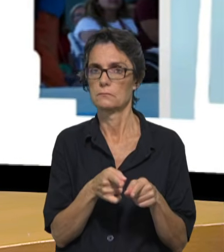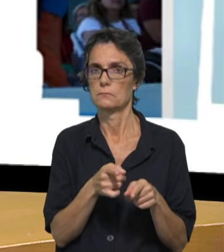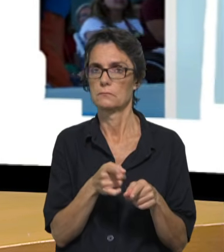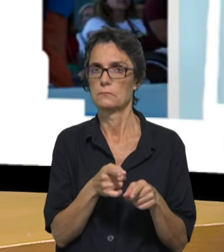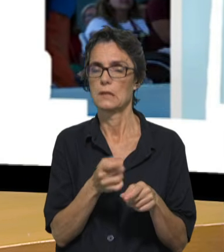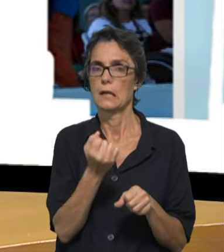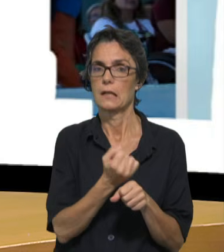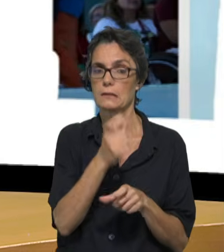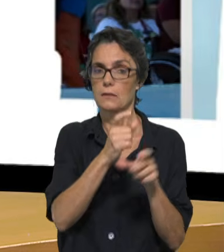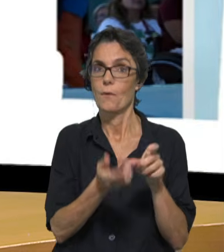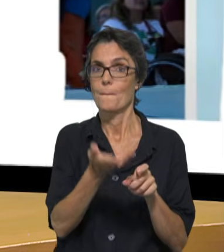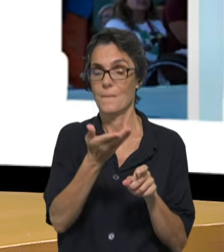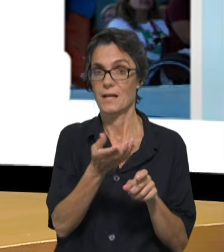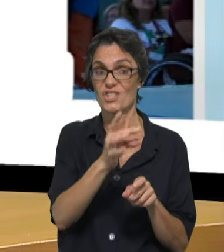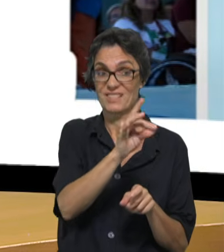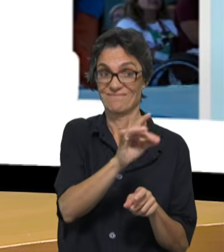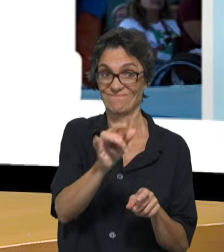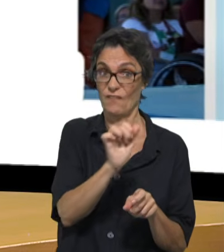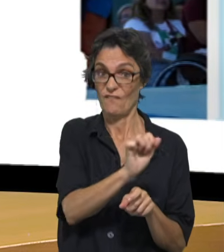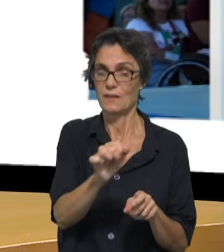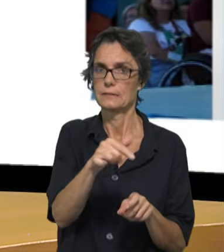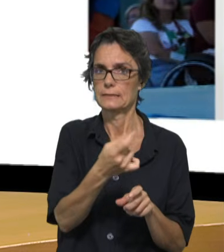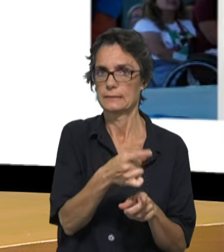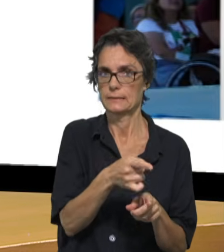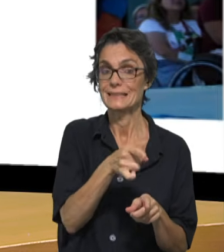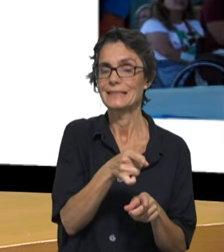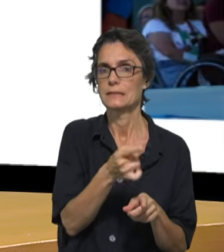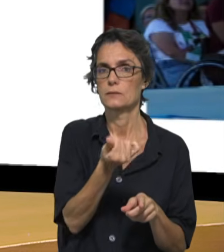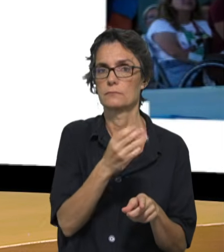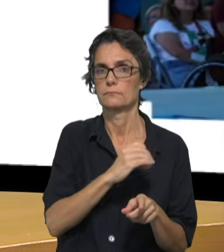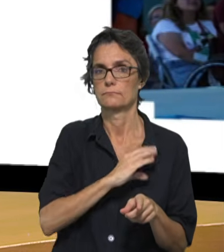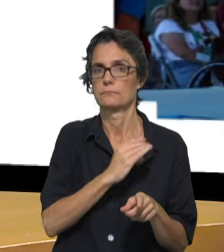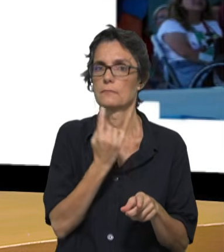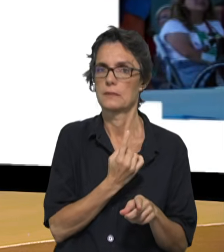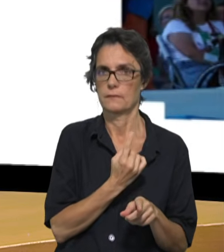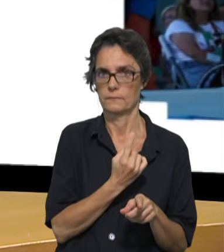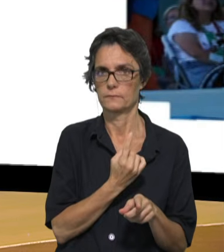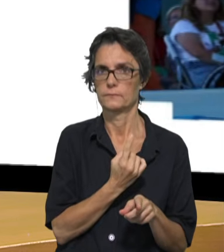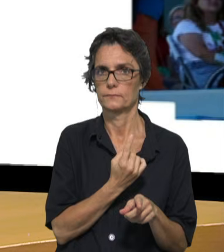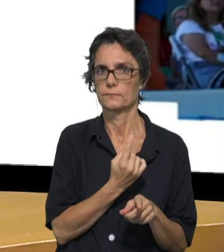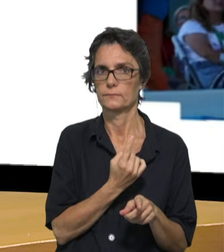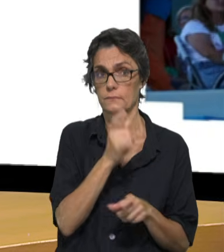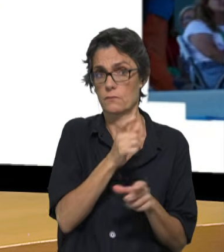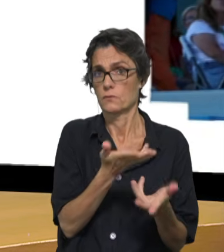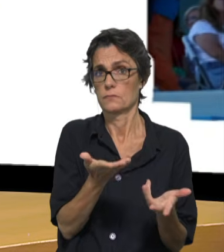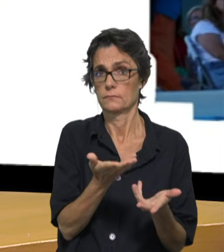mais trabalhadores locais, tem que se aumentar os ordenados das